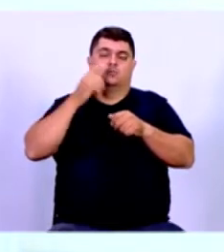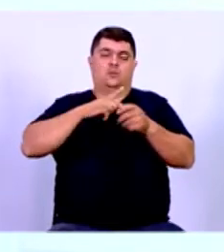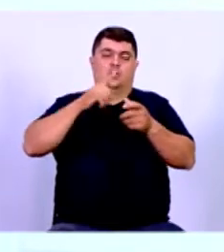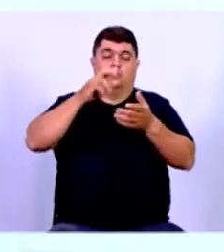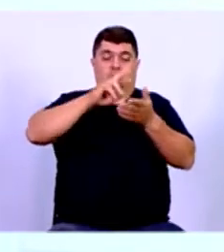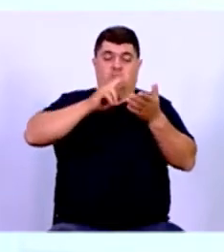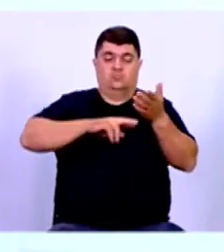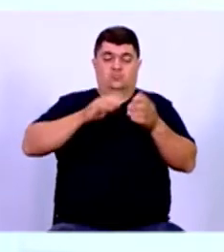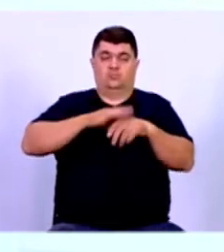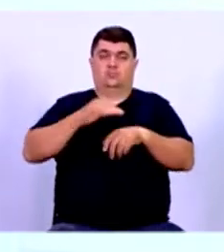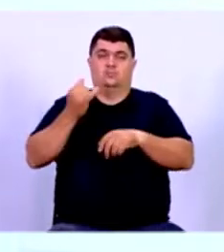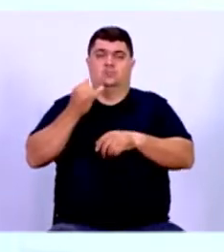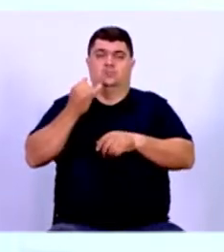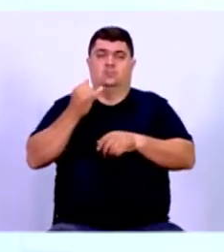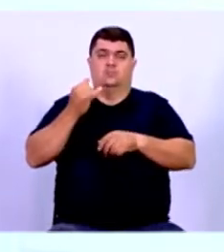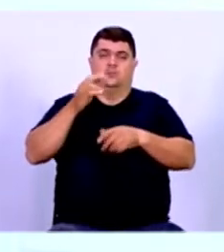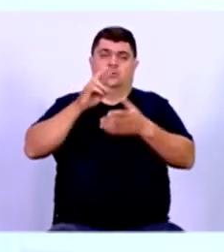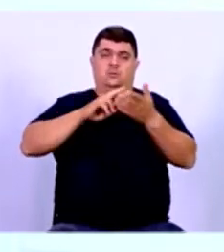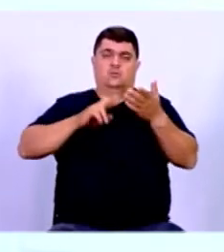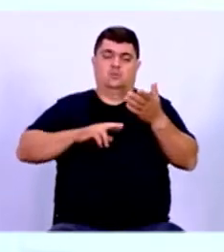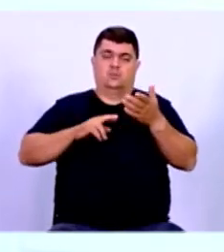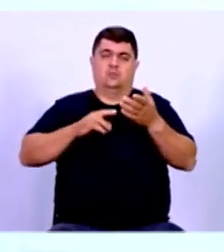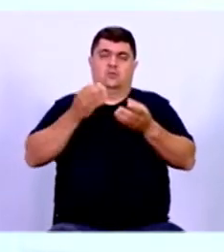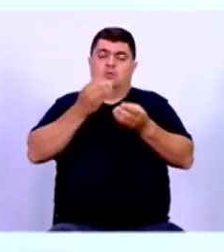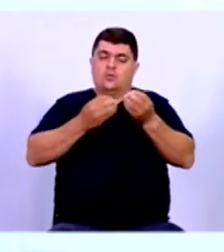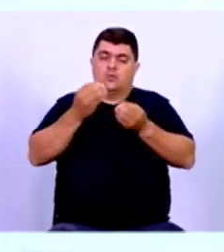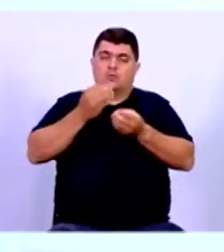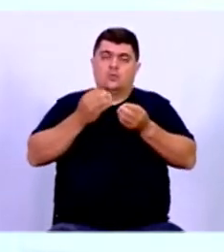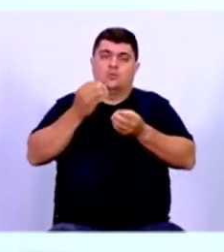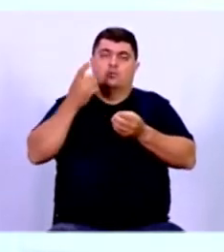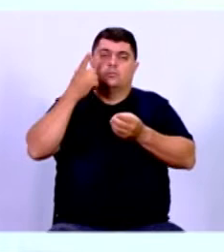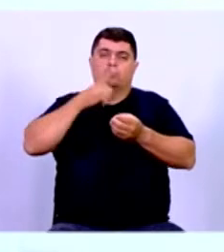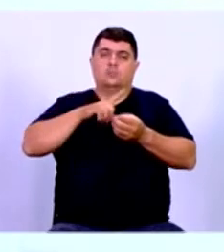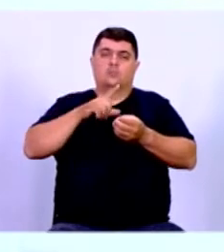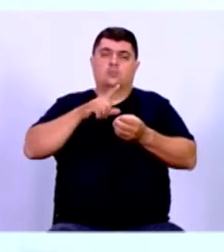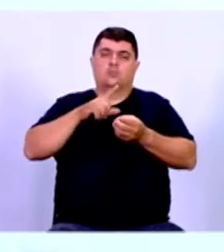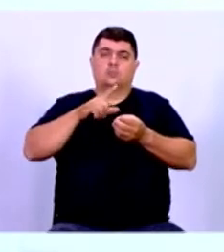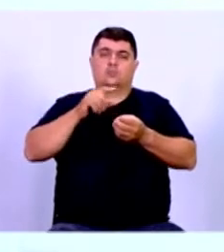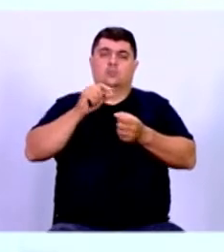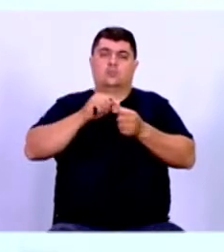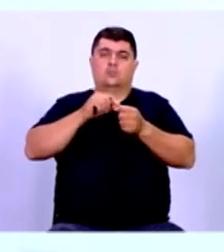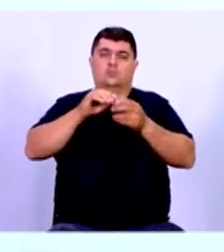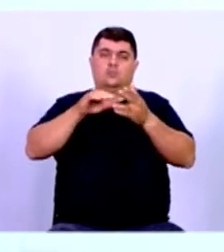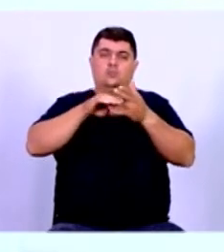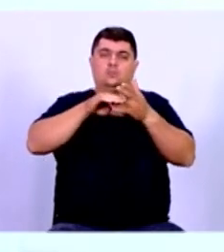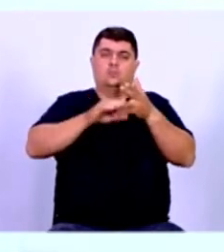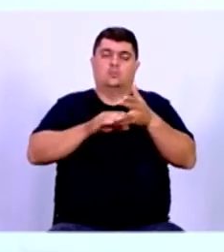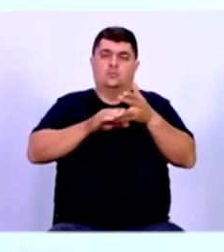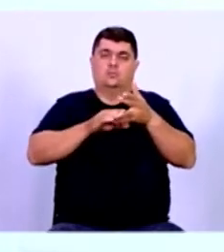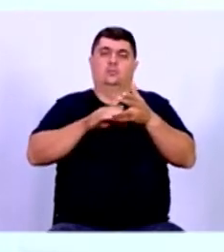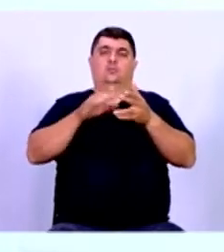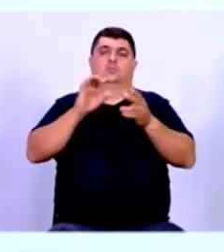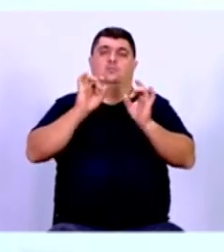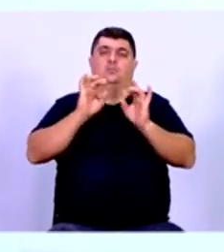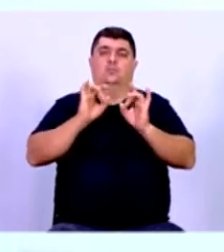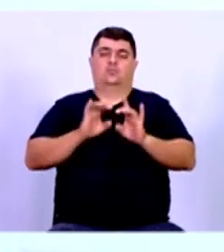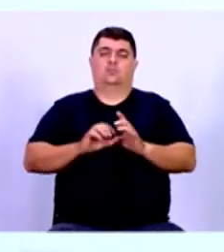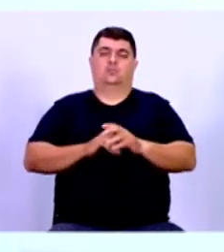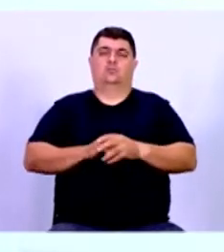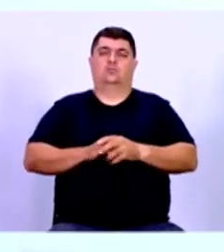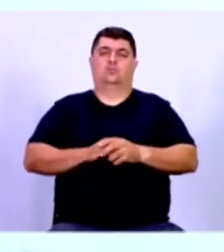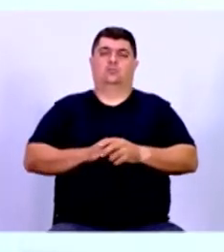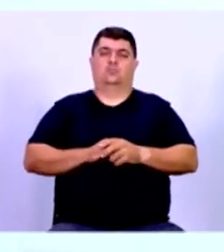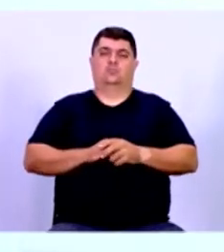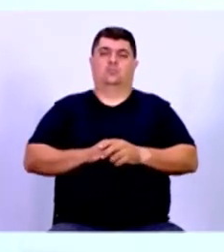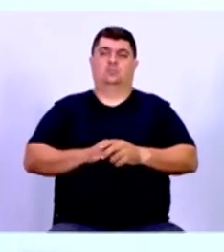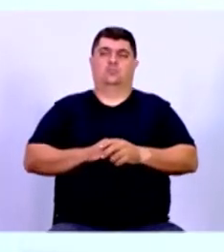relatório dessas atividades. E o processo de relatório, como que ele acontece, a gente vai deixar vocês curiosos para a gente discutir depois da